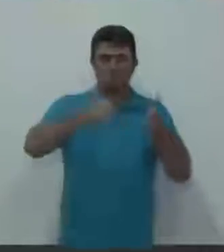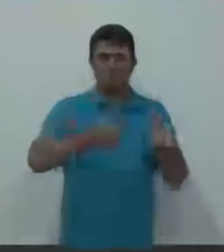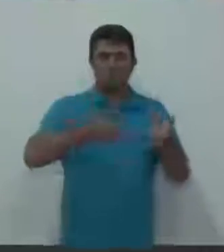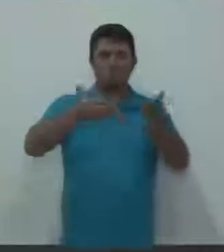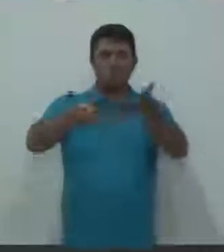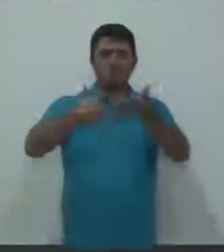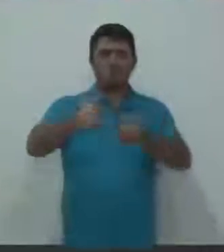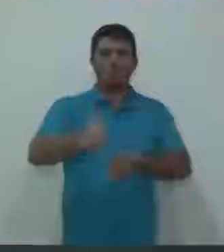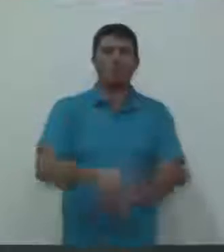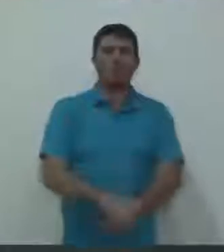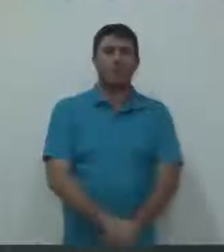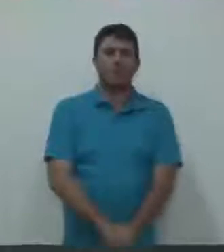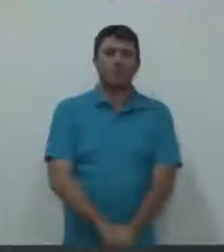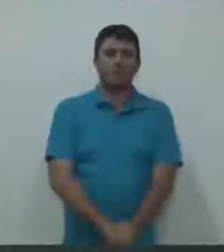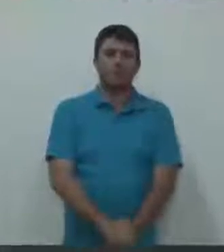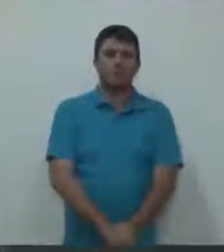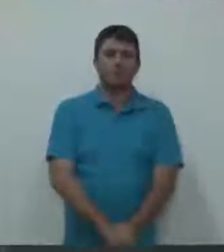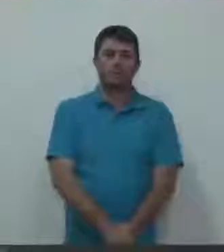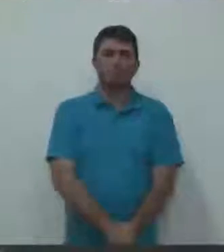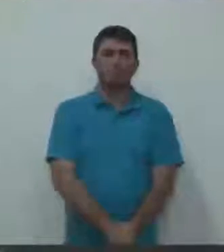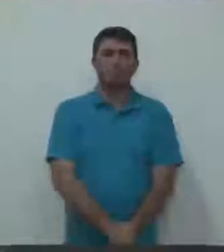obrigado.